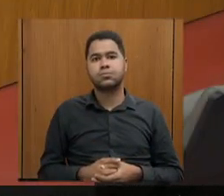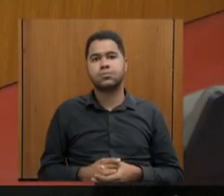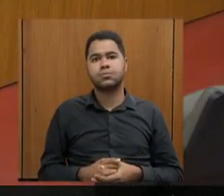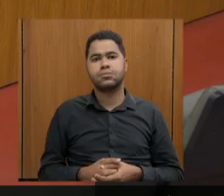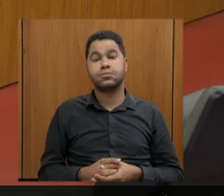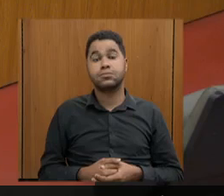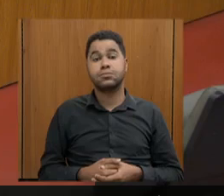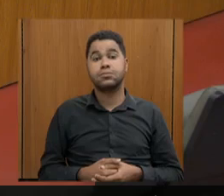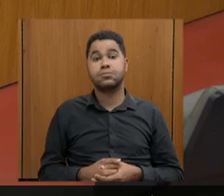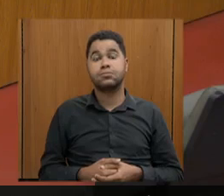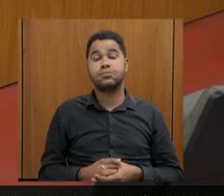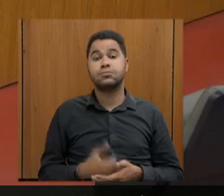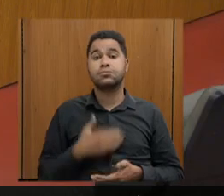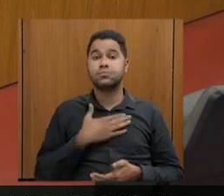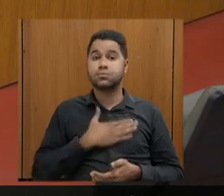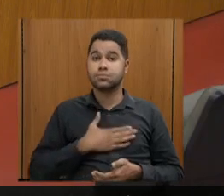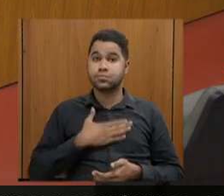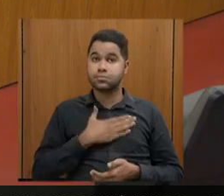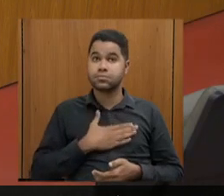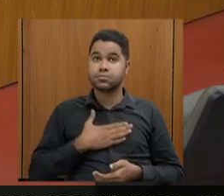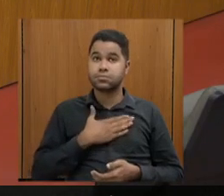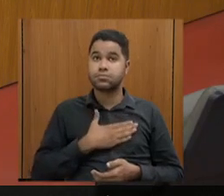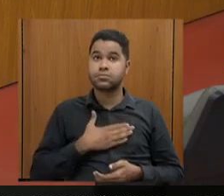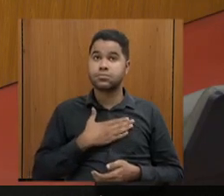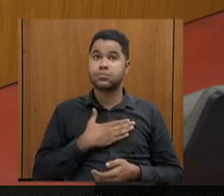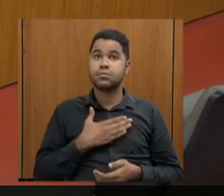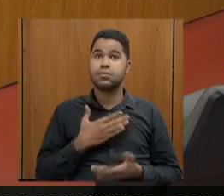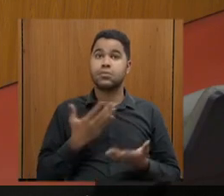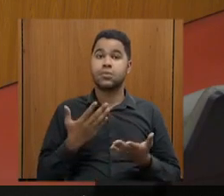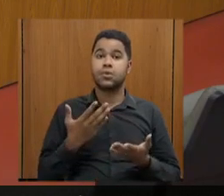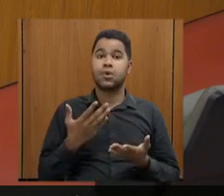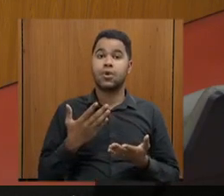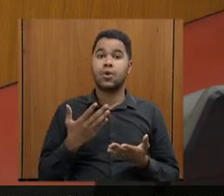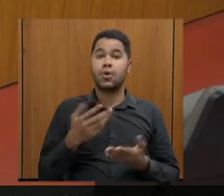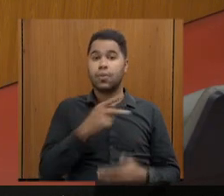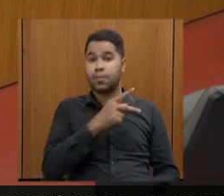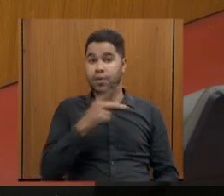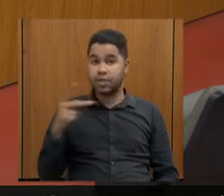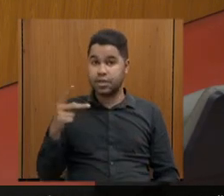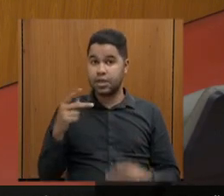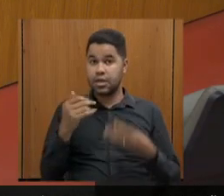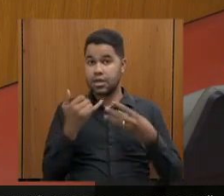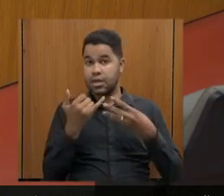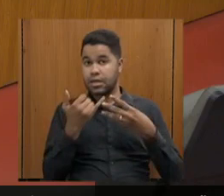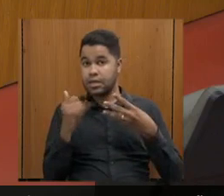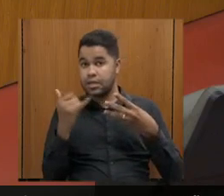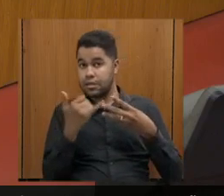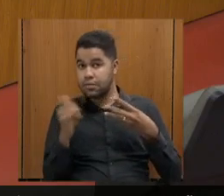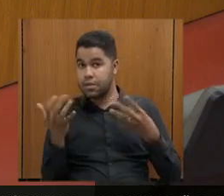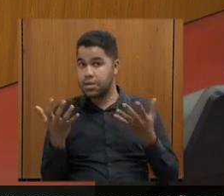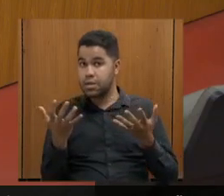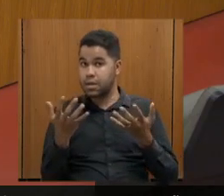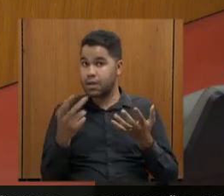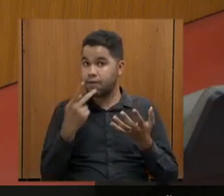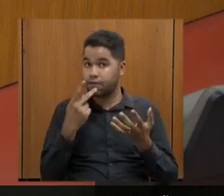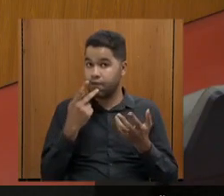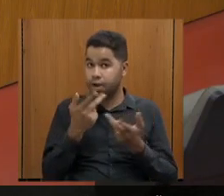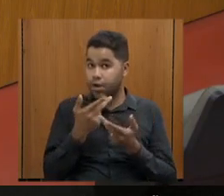eu gostaria de indagar se o Dr Reinaldo presidente da Cemig tem